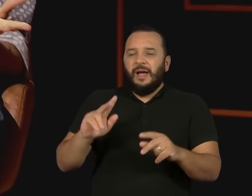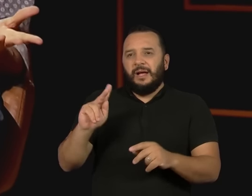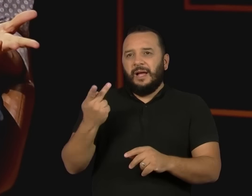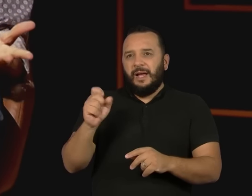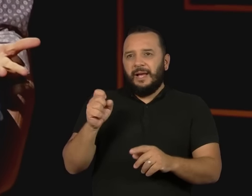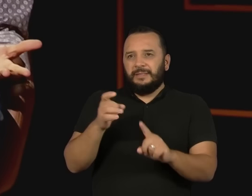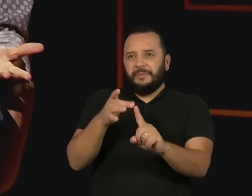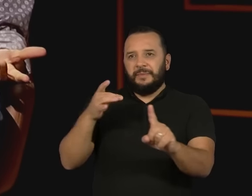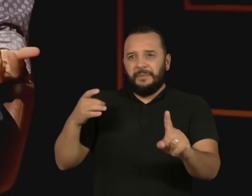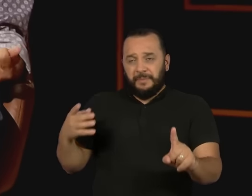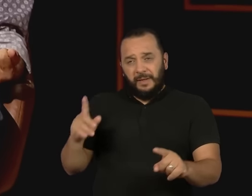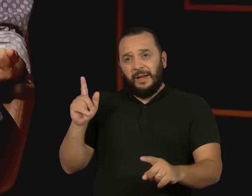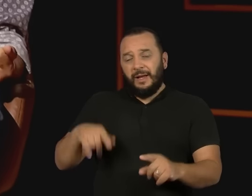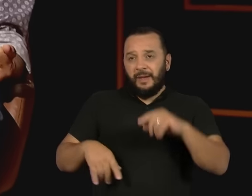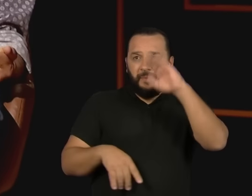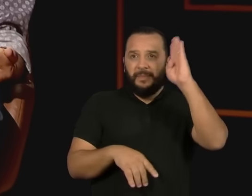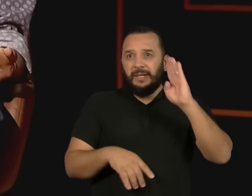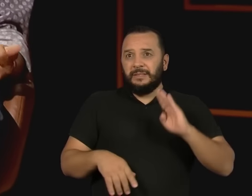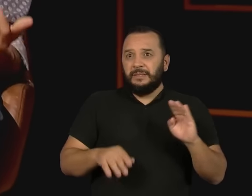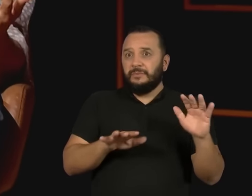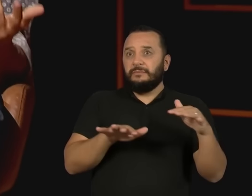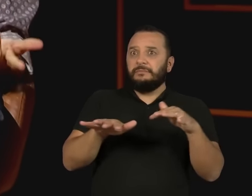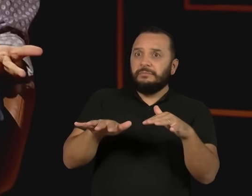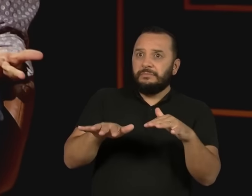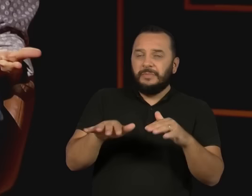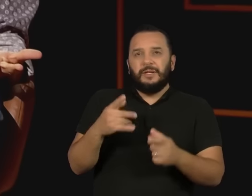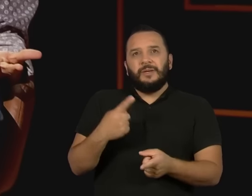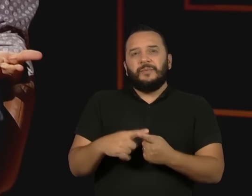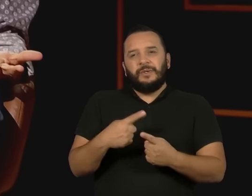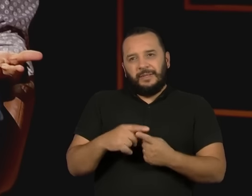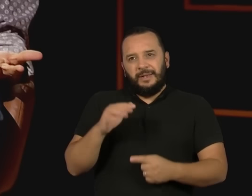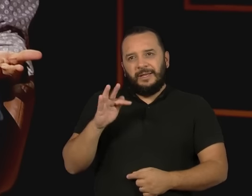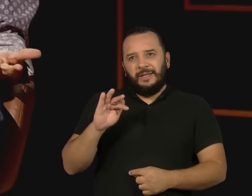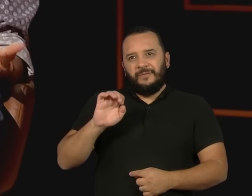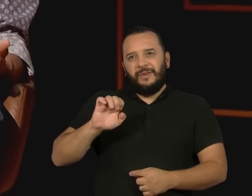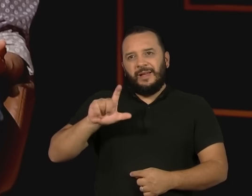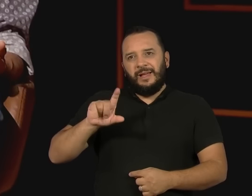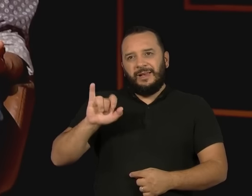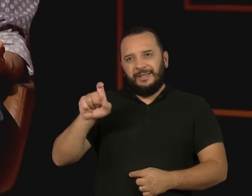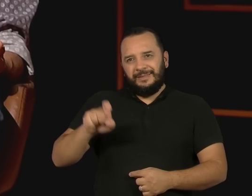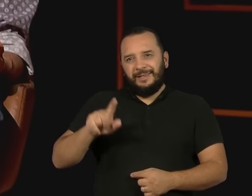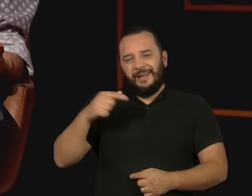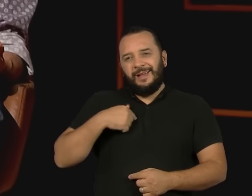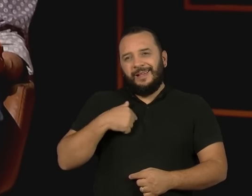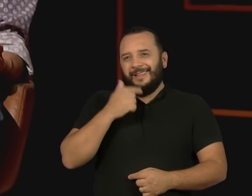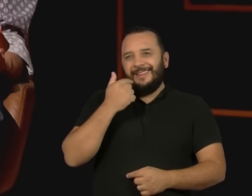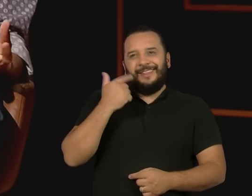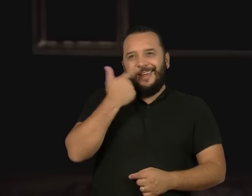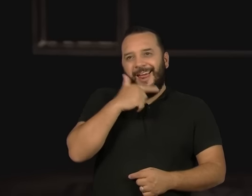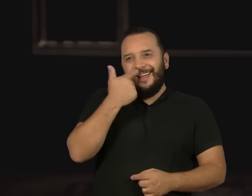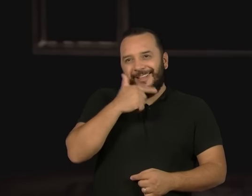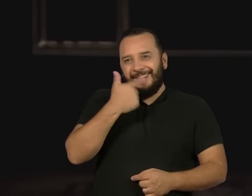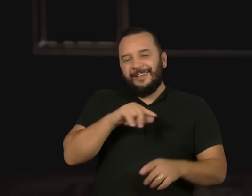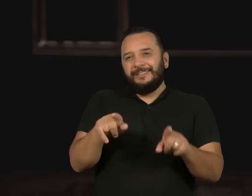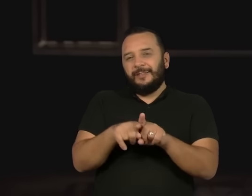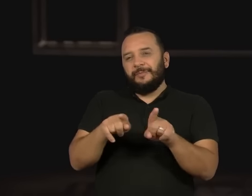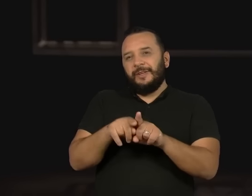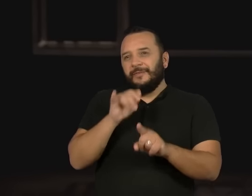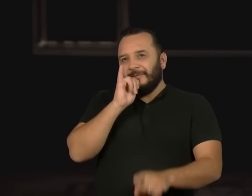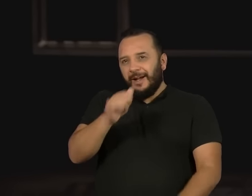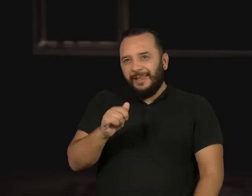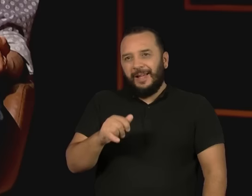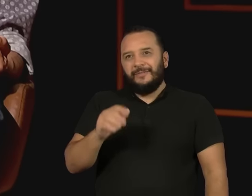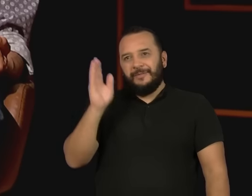o Brasil, né? E o Brasil comprou isso porque o Félix também era muito divertido, falava todas as maldades que a gente quer falar e não